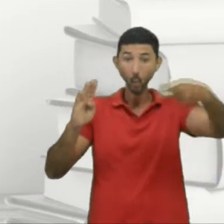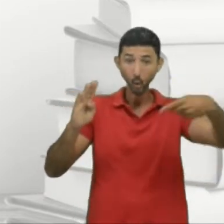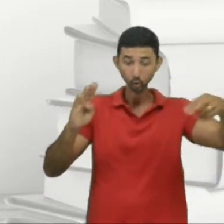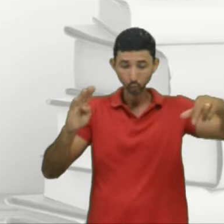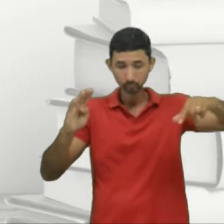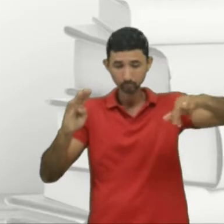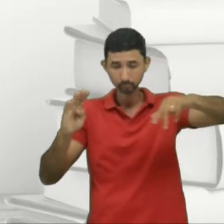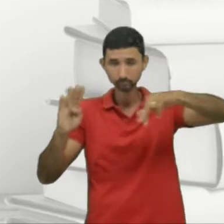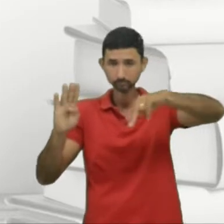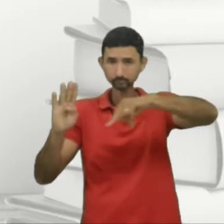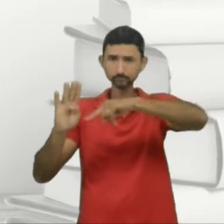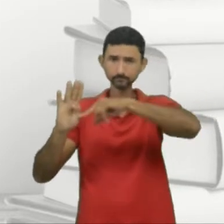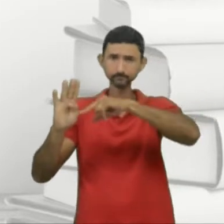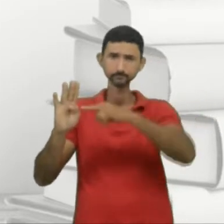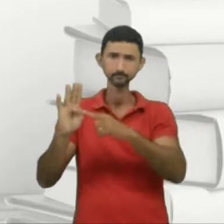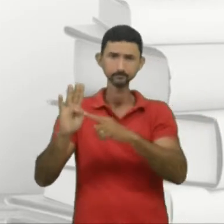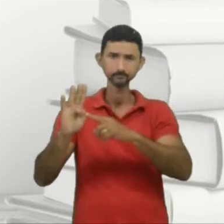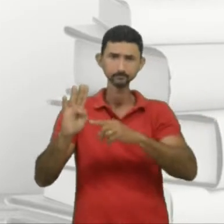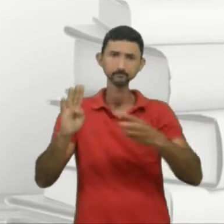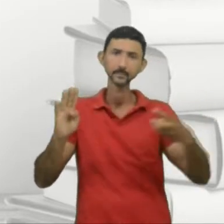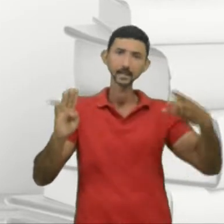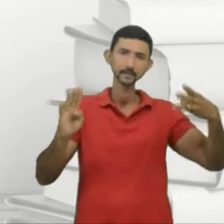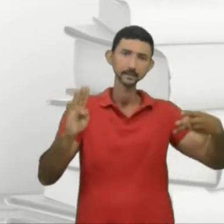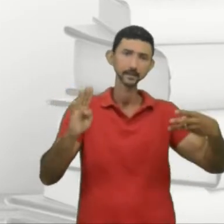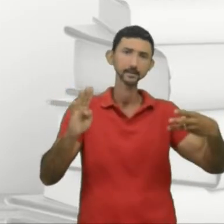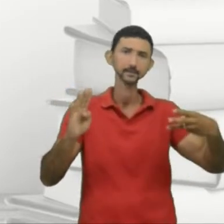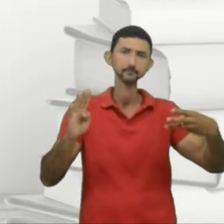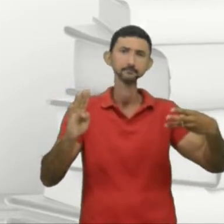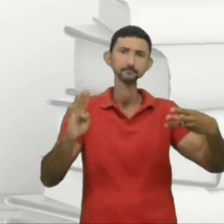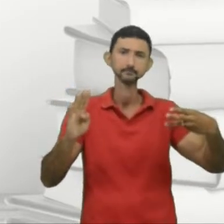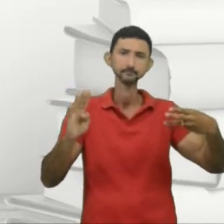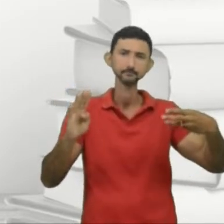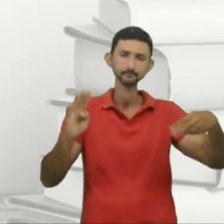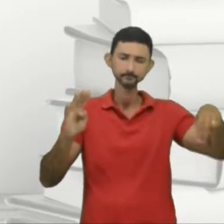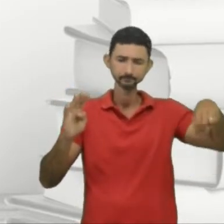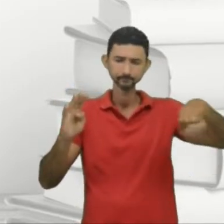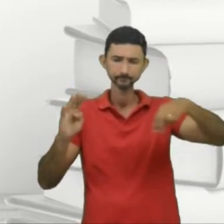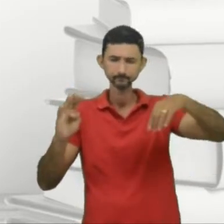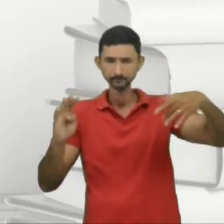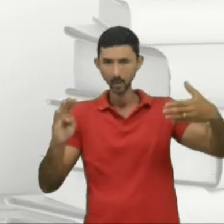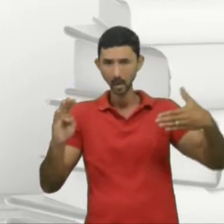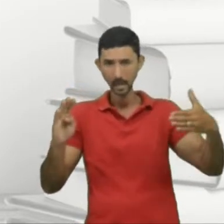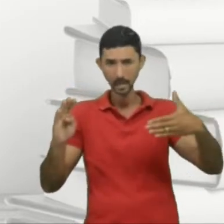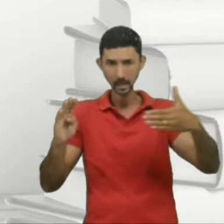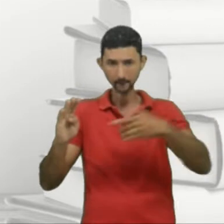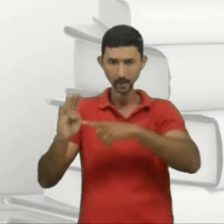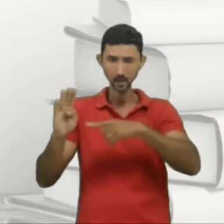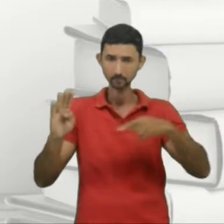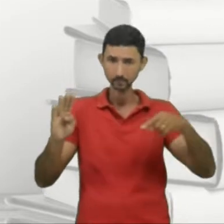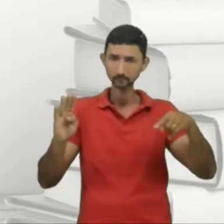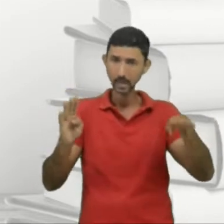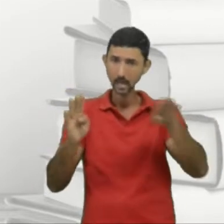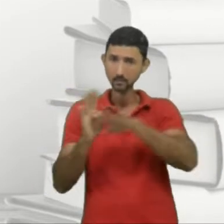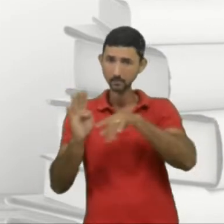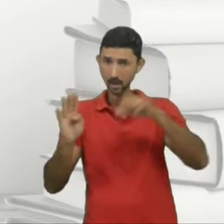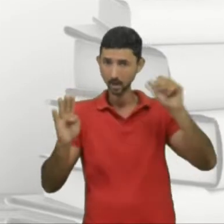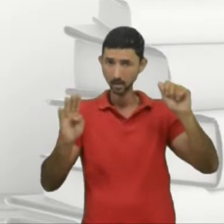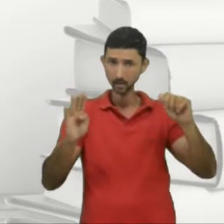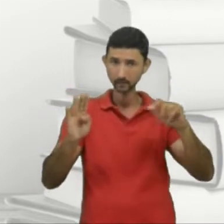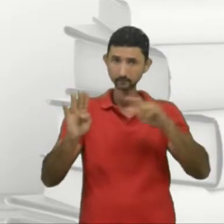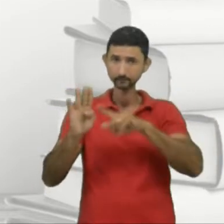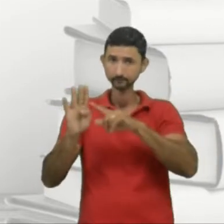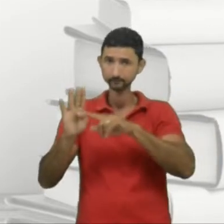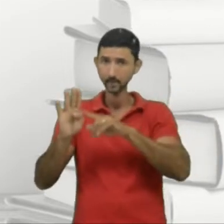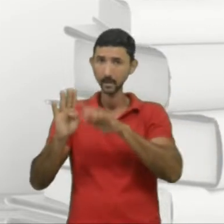caminho. Aí você tem mais 3 possibilidades, as mesmas possibilidades, na verdade, de ir da cidade B até a